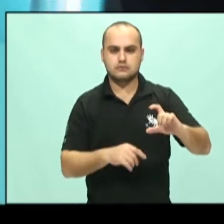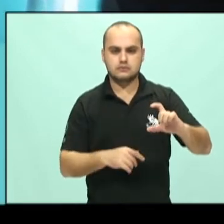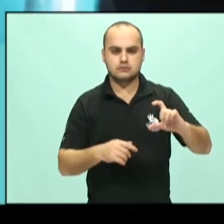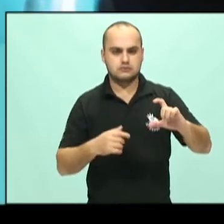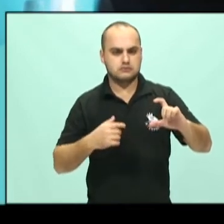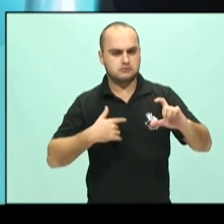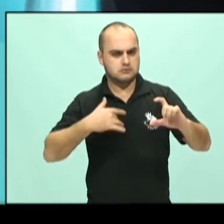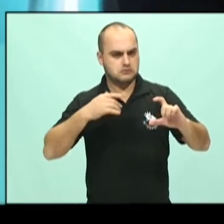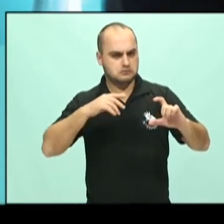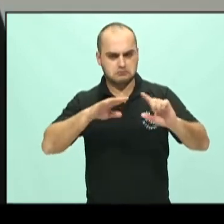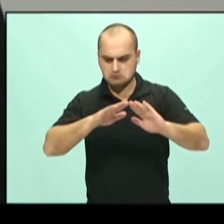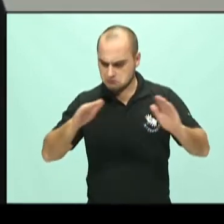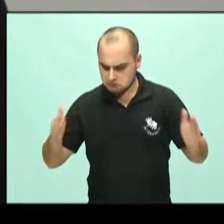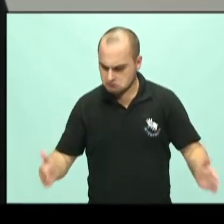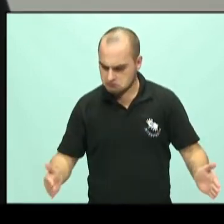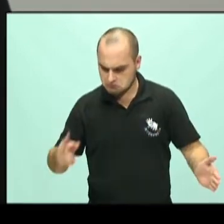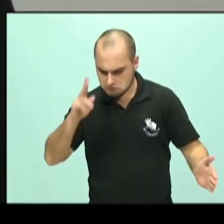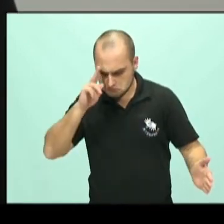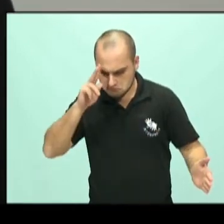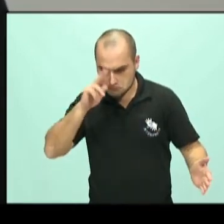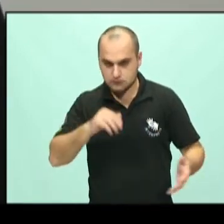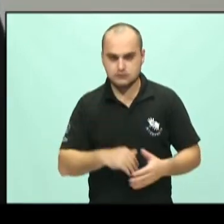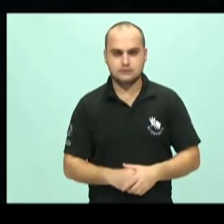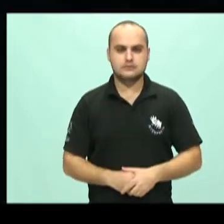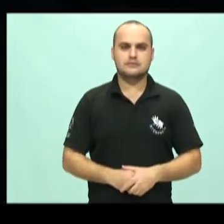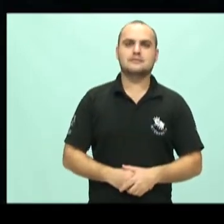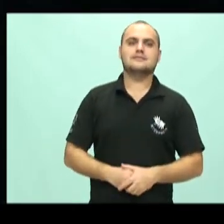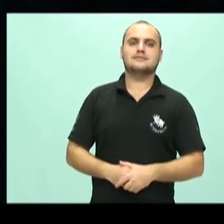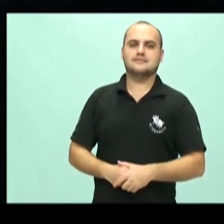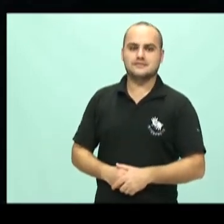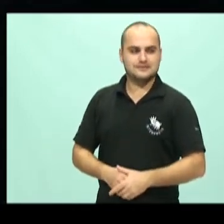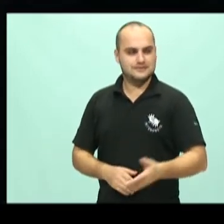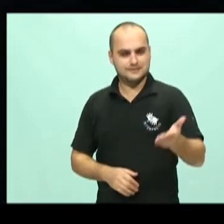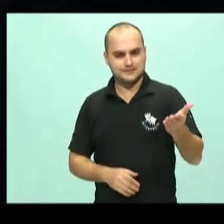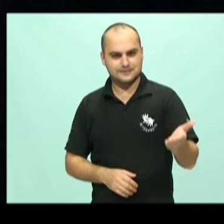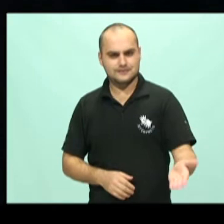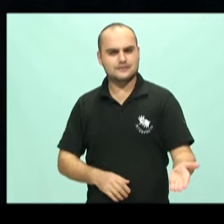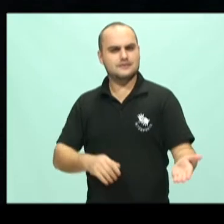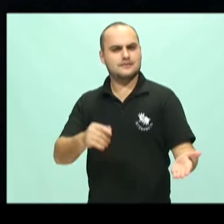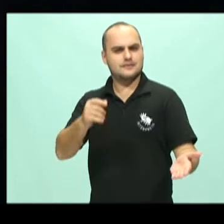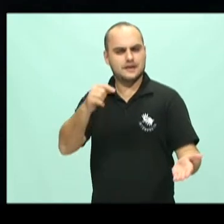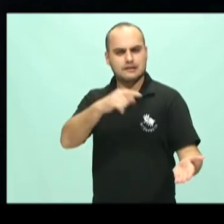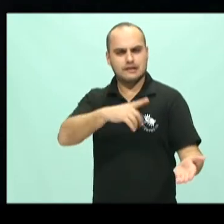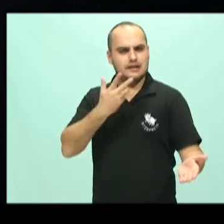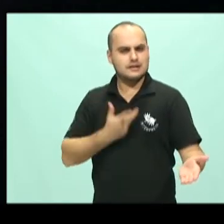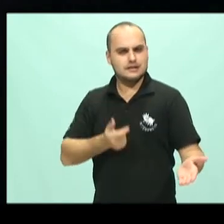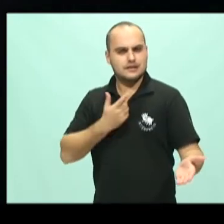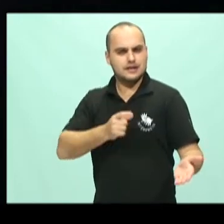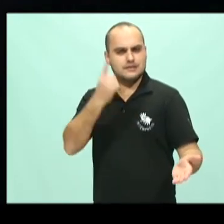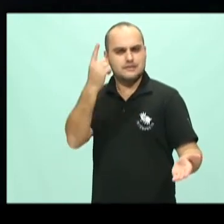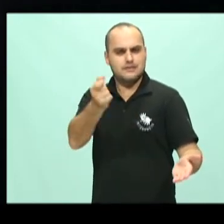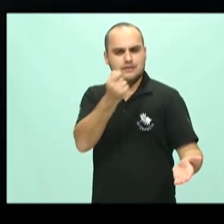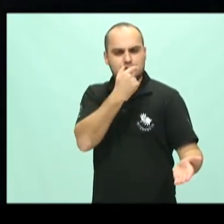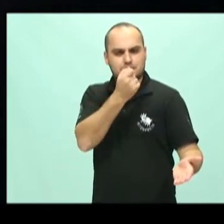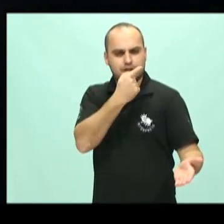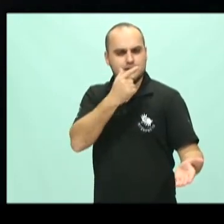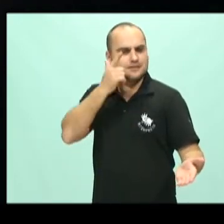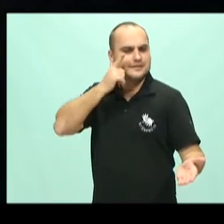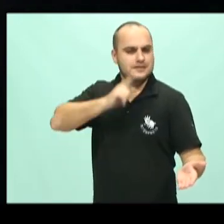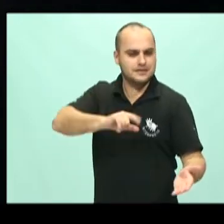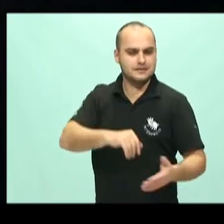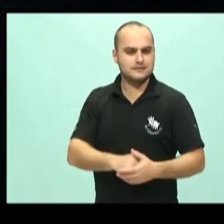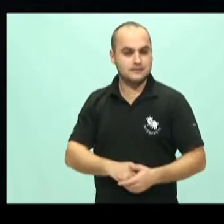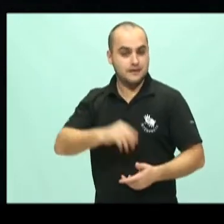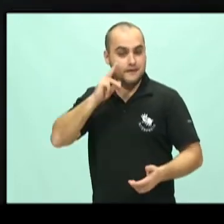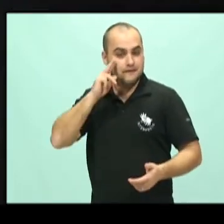Embora eu não lembre desse balcão aqui. Ah, Ansietril. Evite horas de cansaço e mal-estar com apenas um comprimido. Consulte